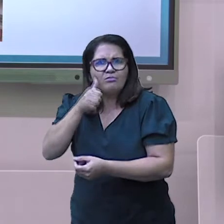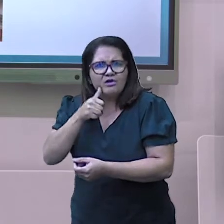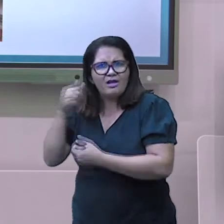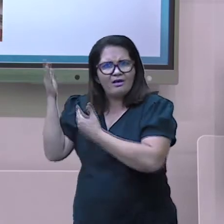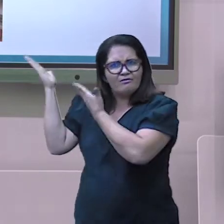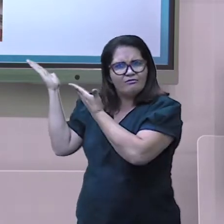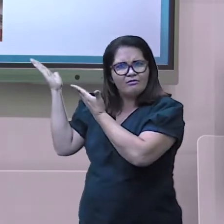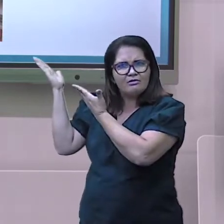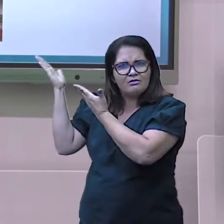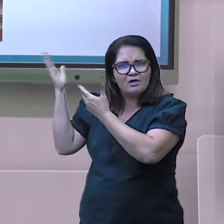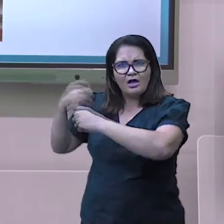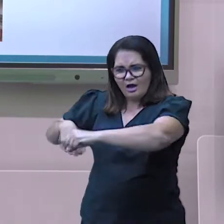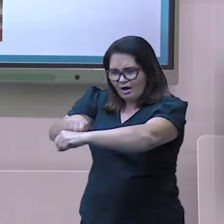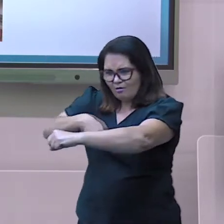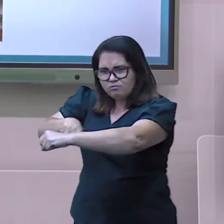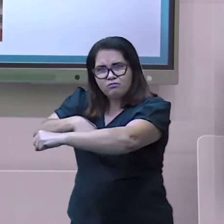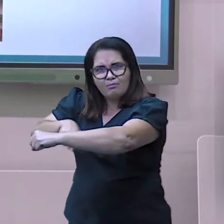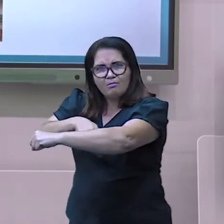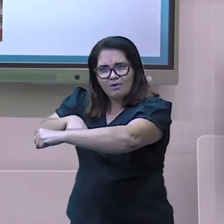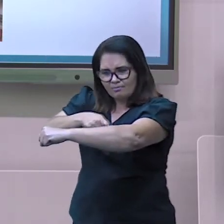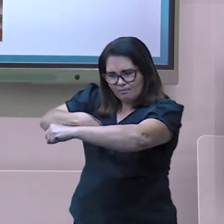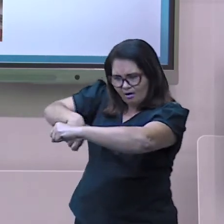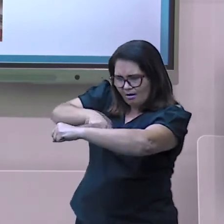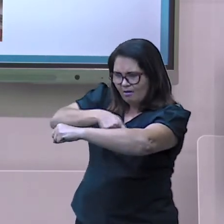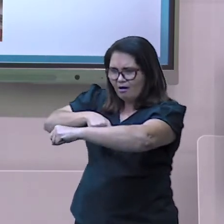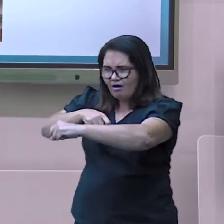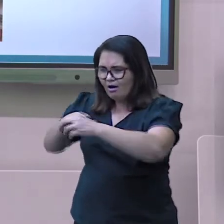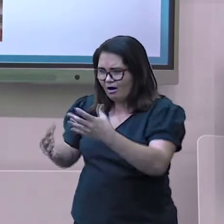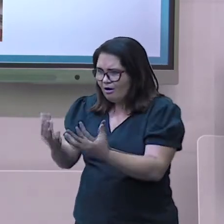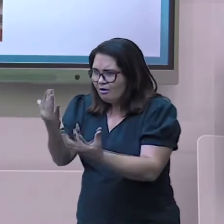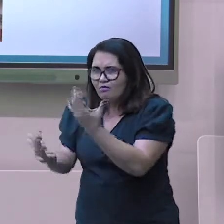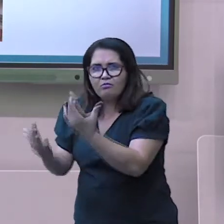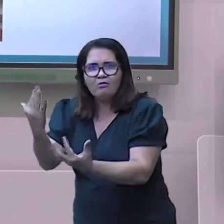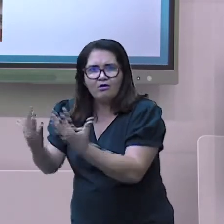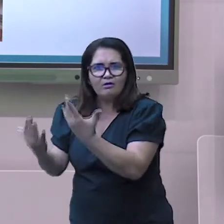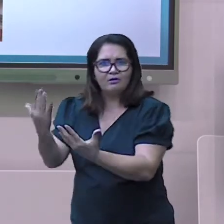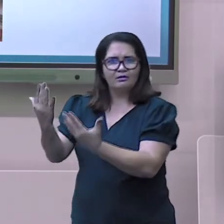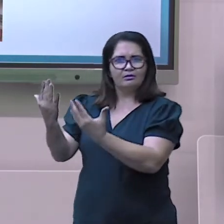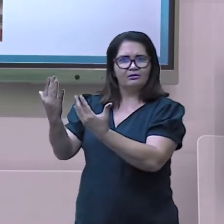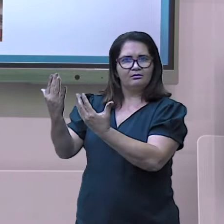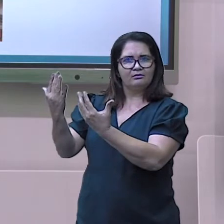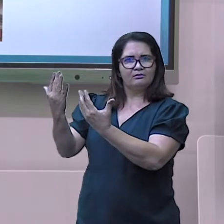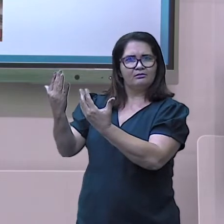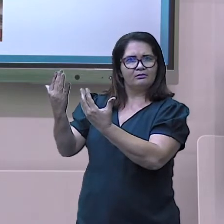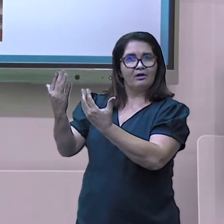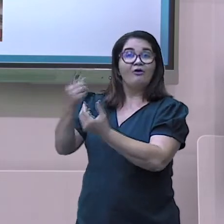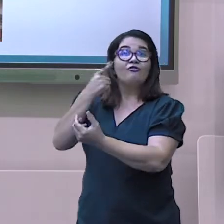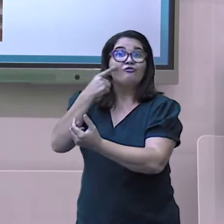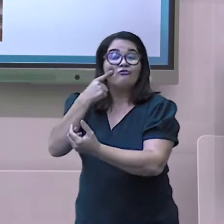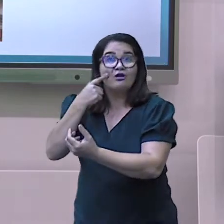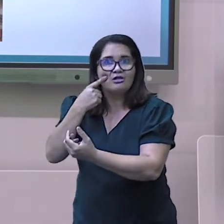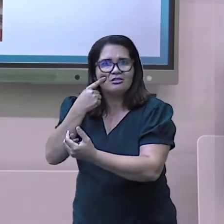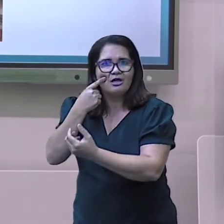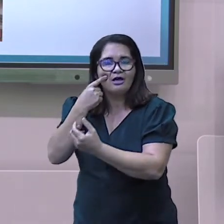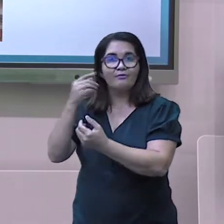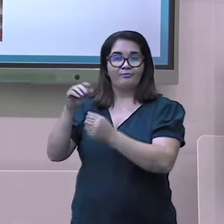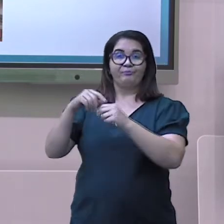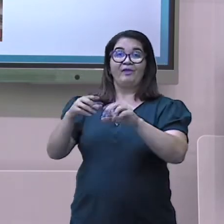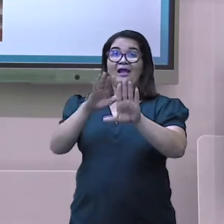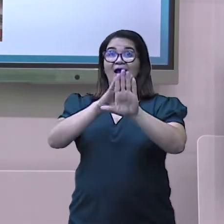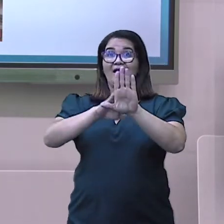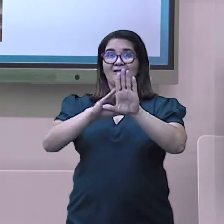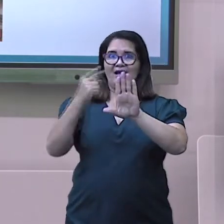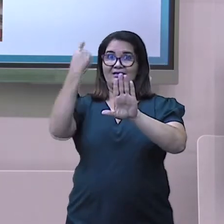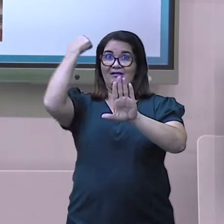Aqui nessa imagem, nós podemos ver que o armário da cozinha dessa pessoa é todo de madeira. Se ali